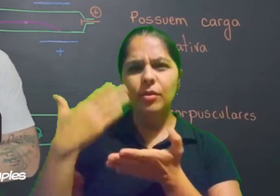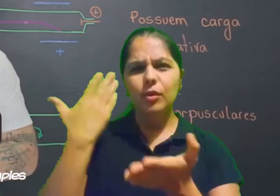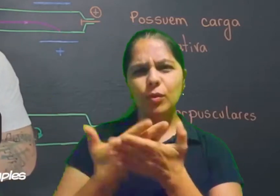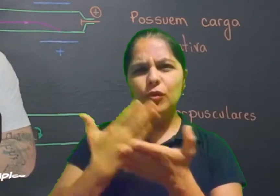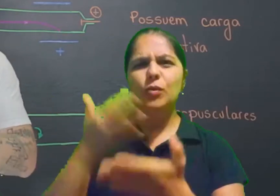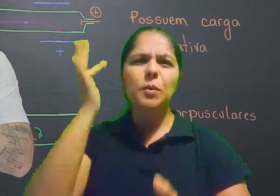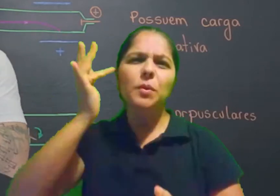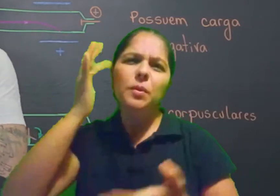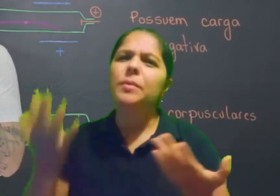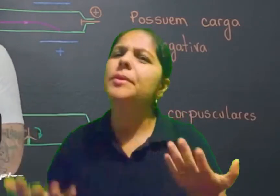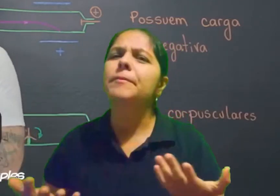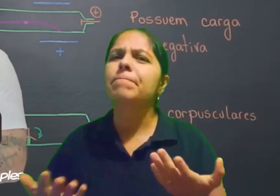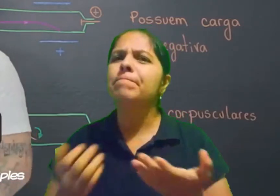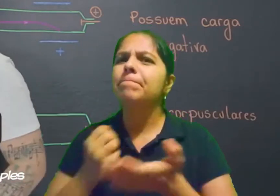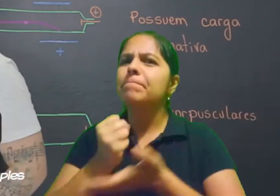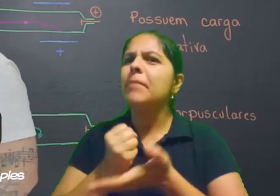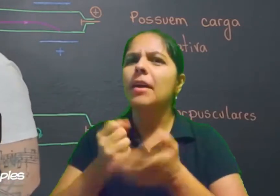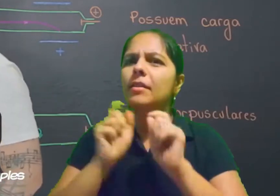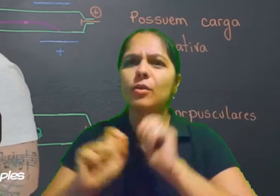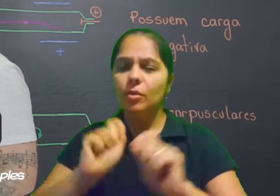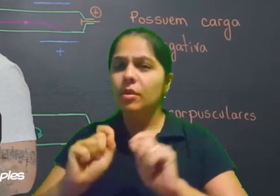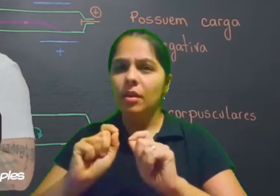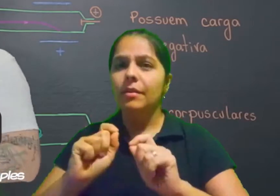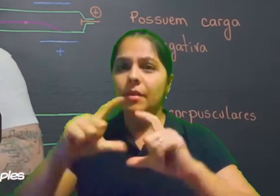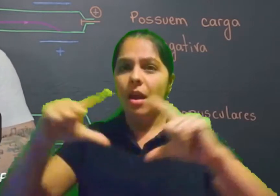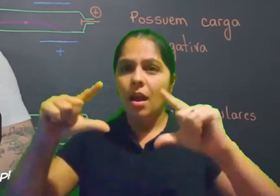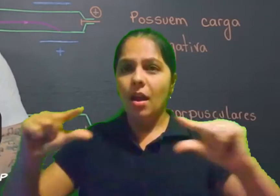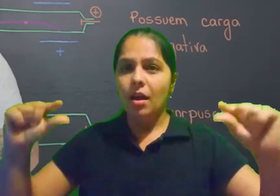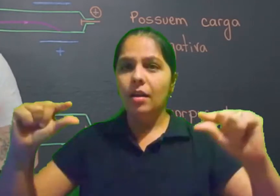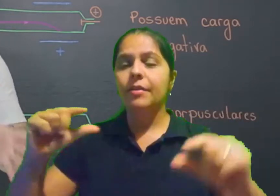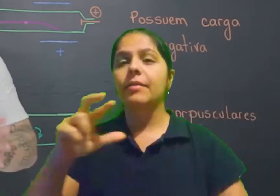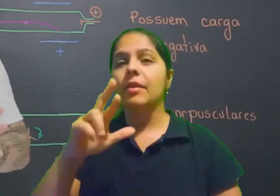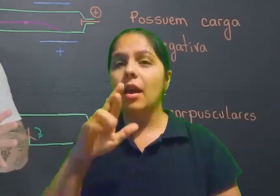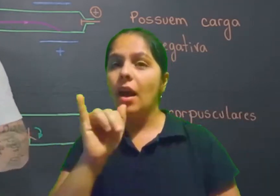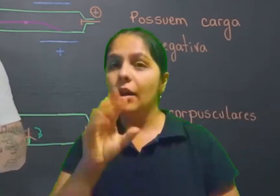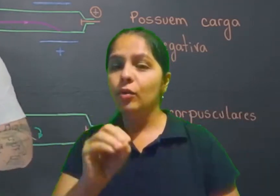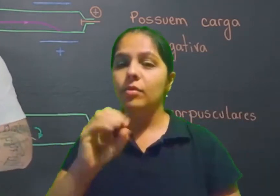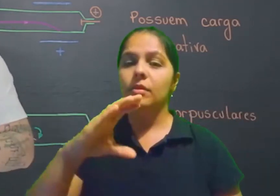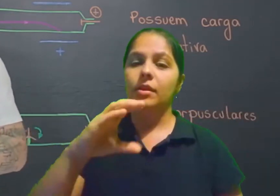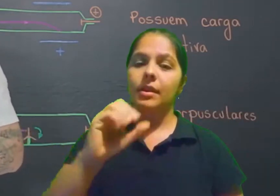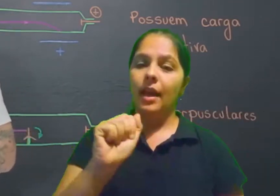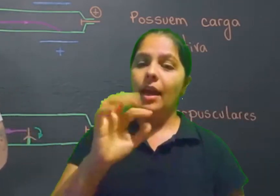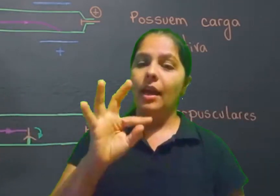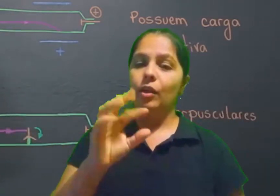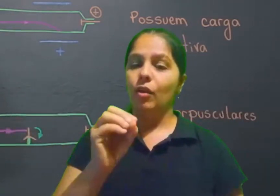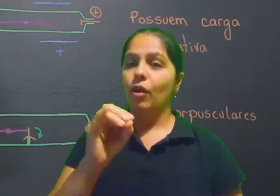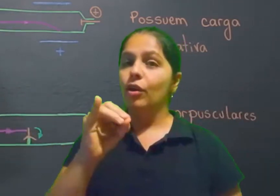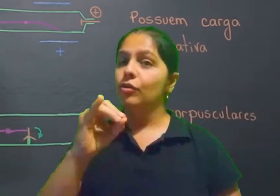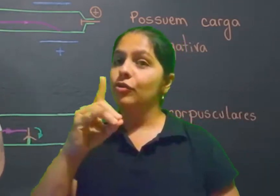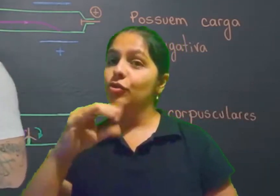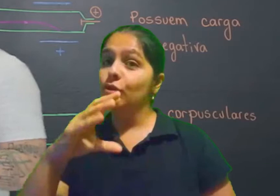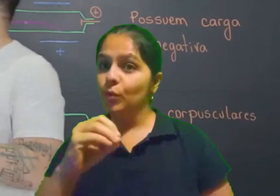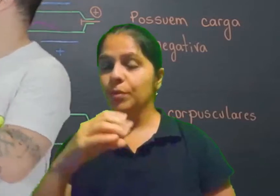teoria com base no tubo de raios catódicos, que o tio Soneca vai falar um pouquinho para você.